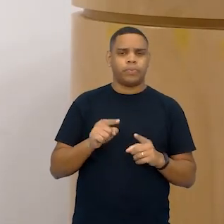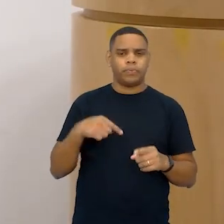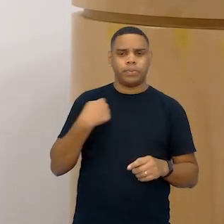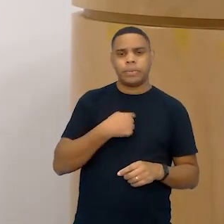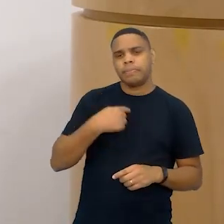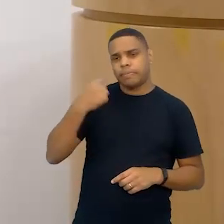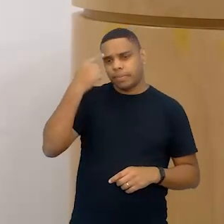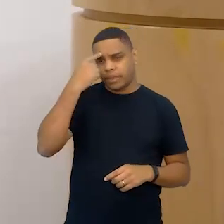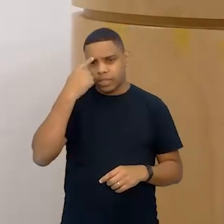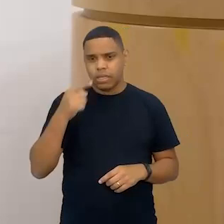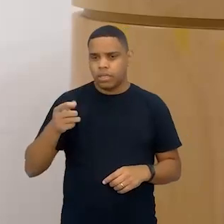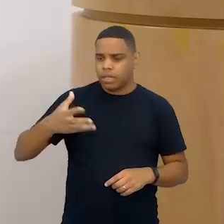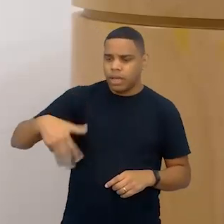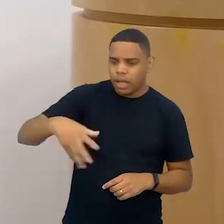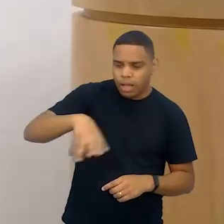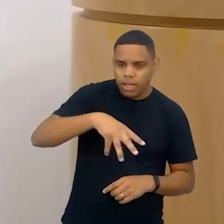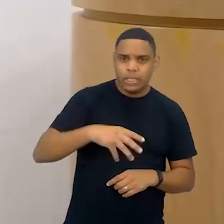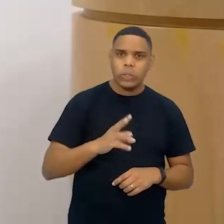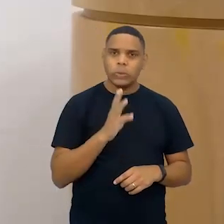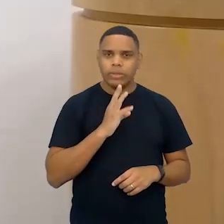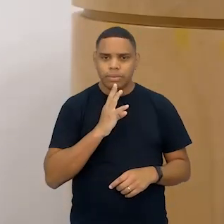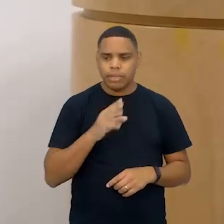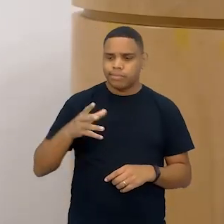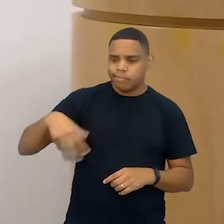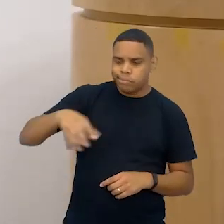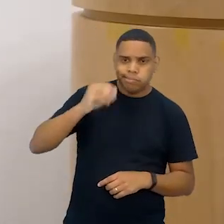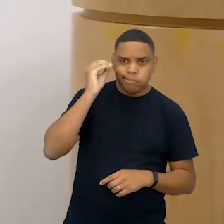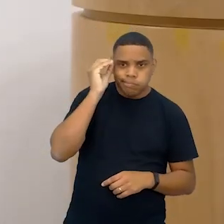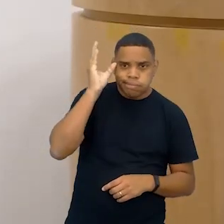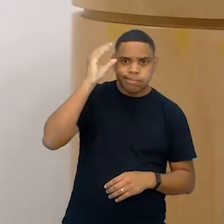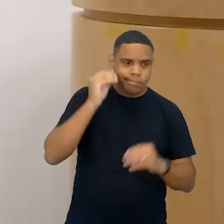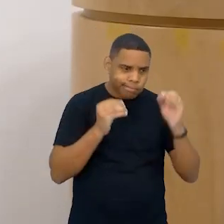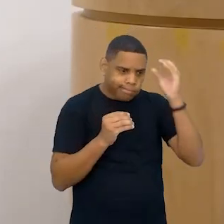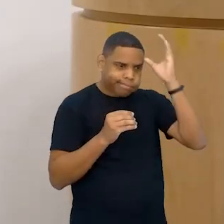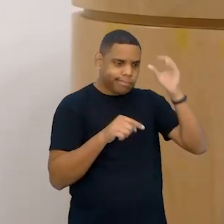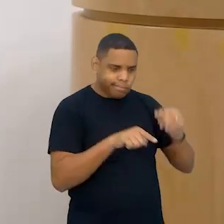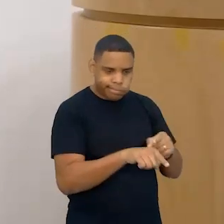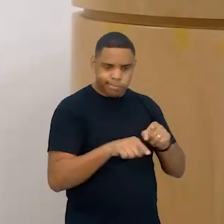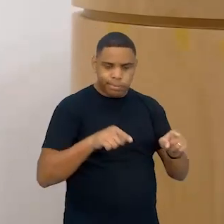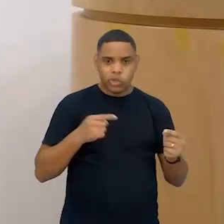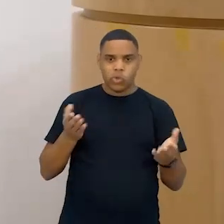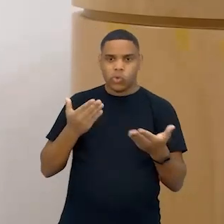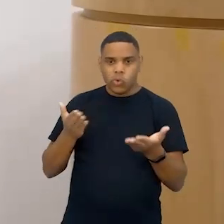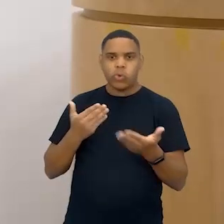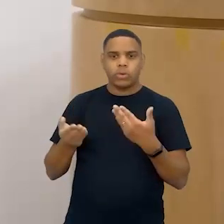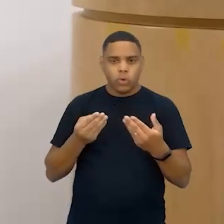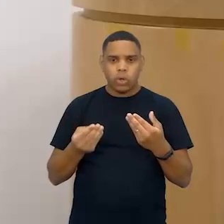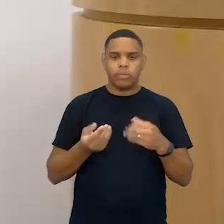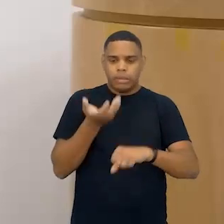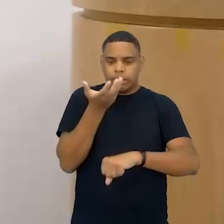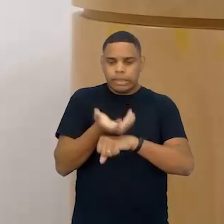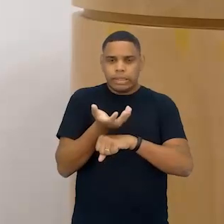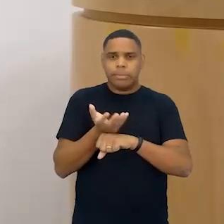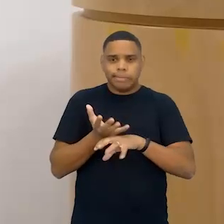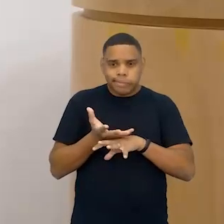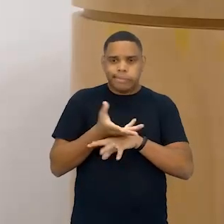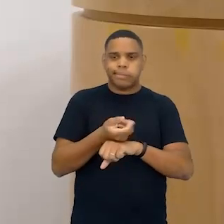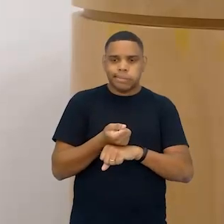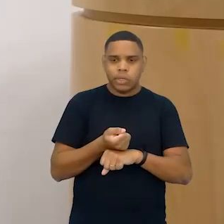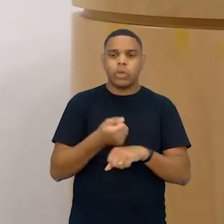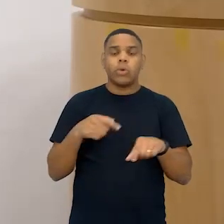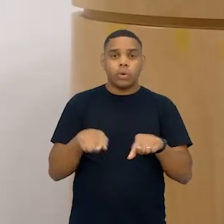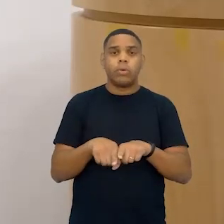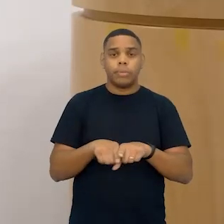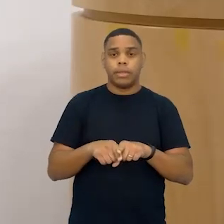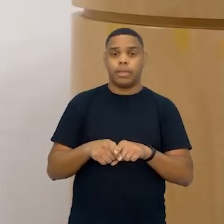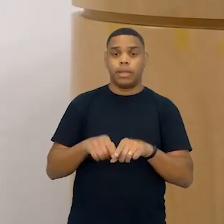pensa em área de conhecimento, quando a gente pensa em como a gente faz ações multi e interdisciplinar, a educação